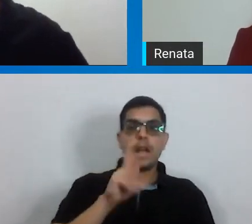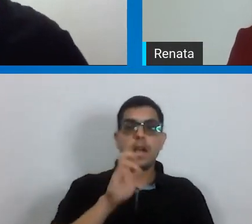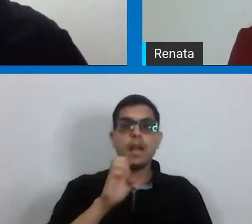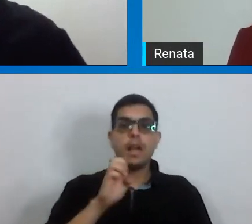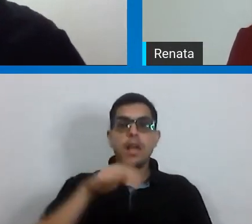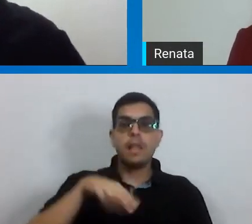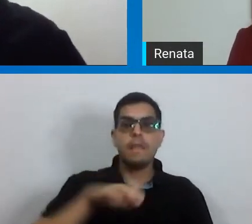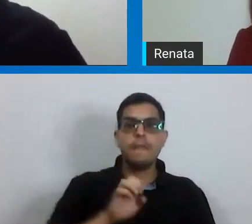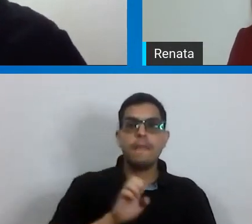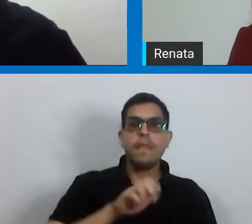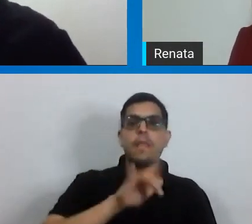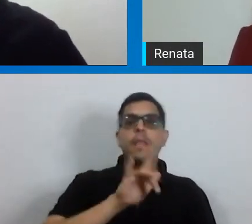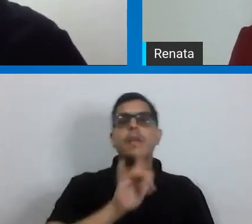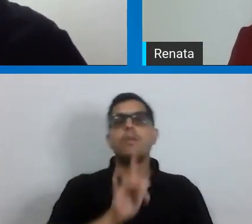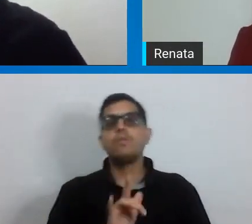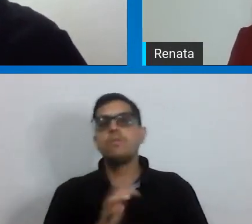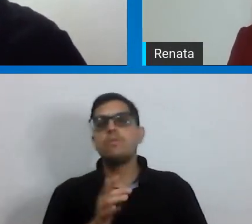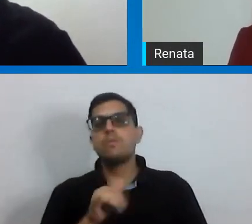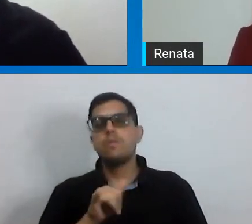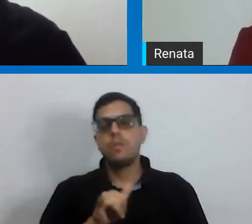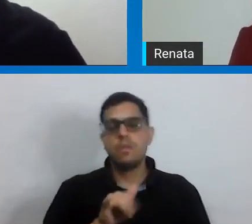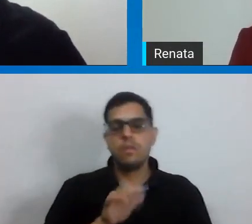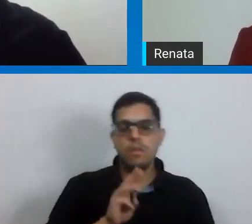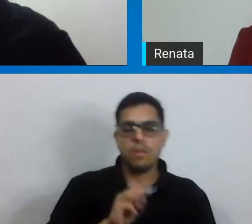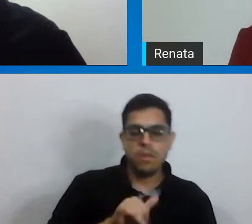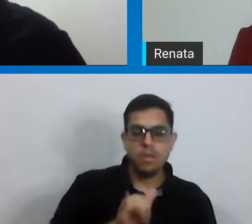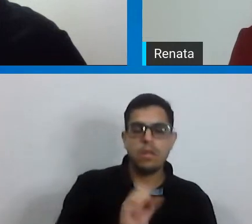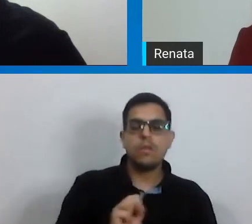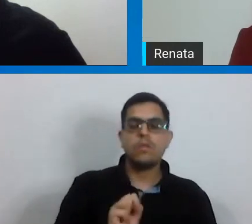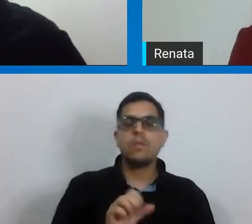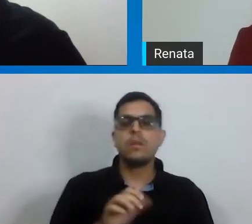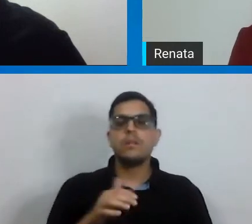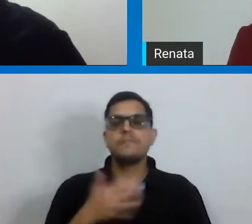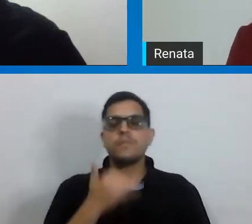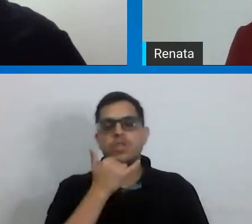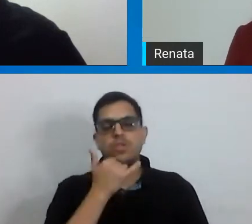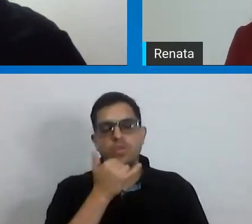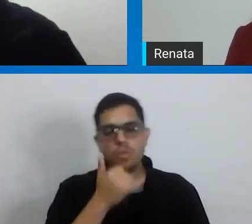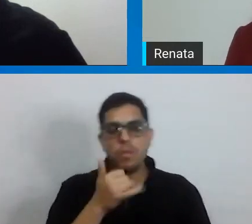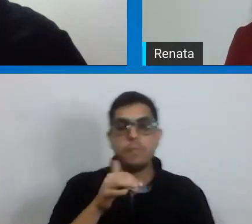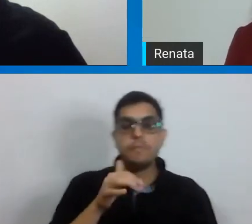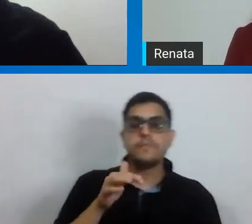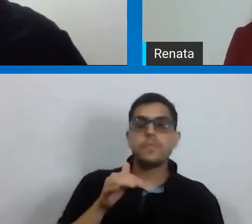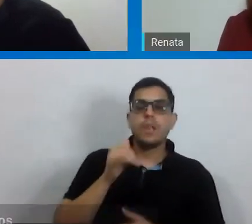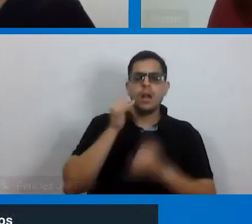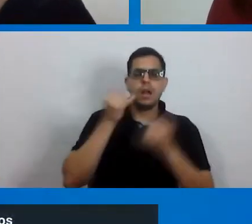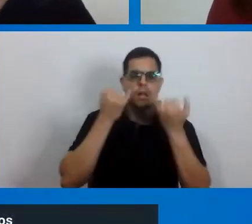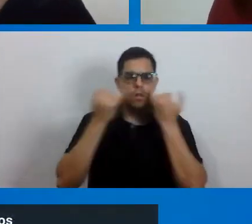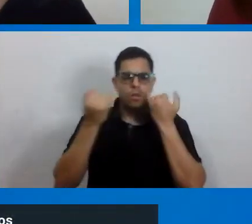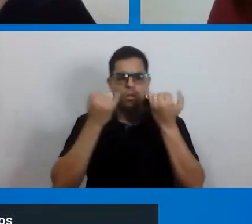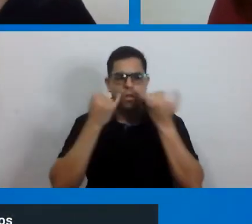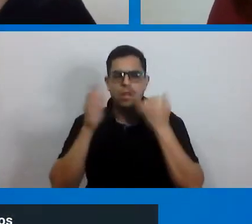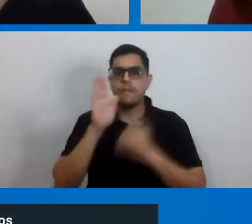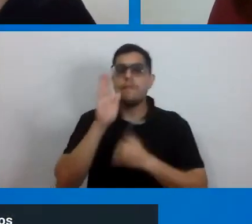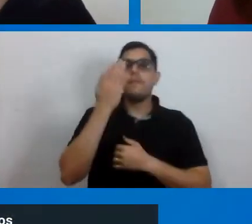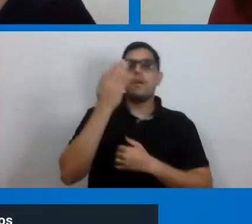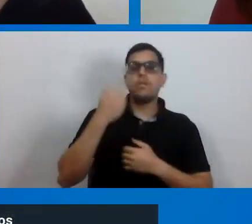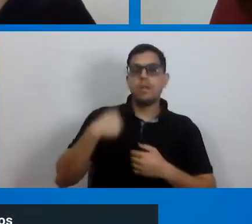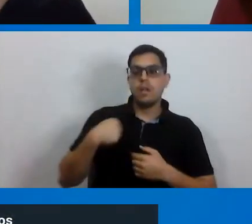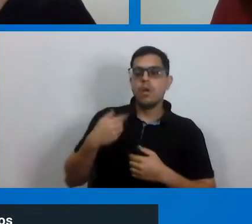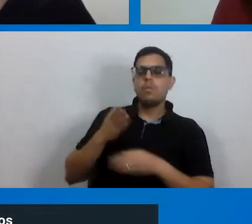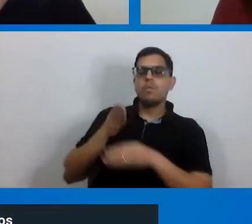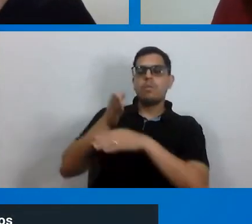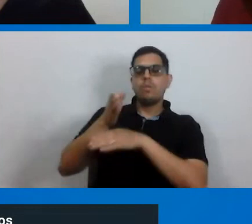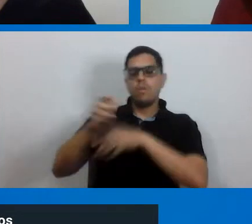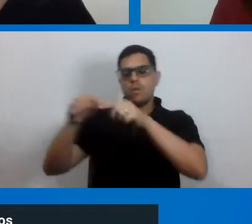mídias etc resolvi então levar esse tema para sala de aula foi um momento então com os